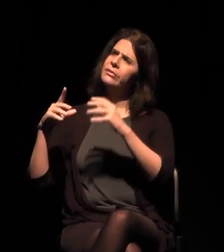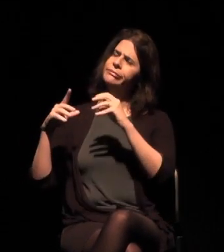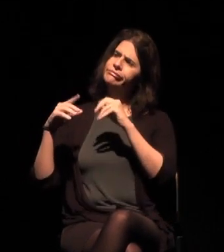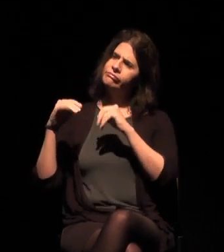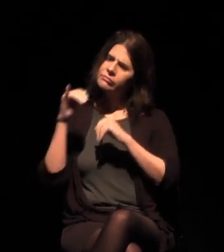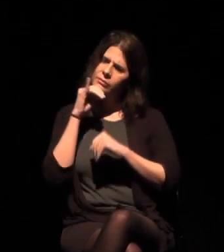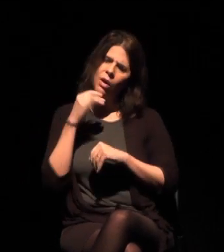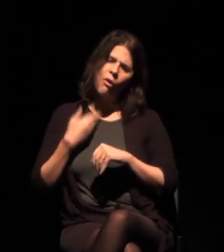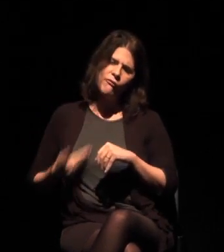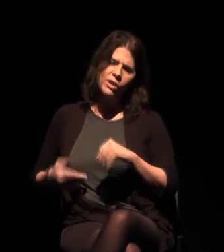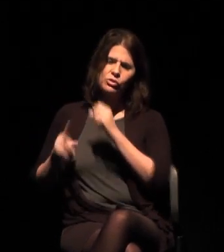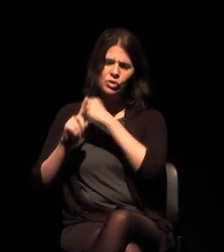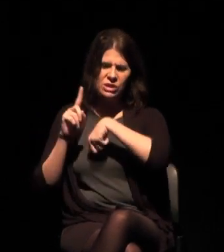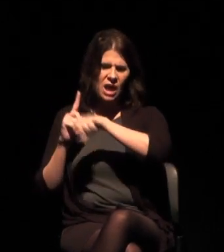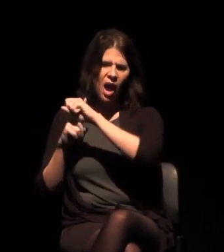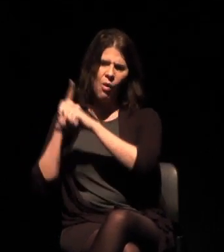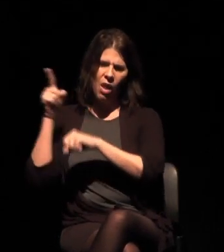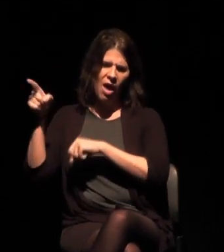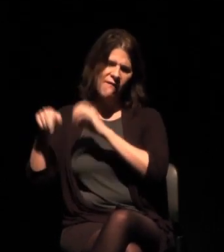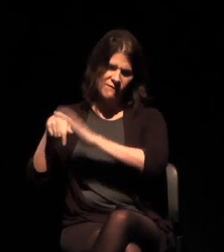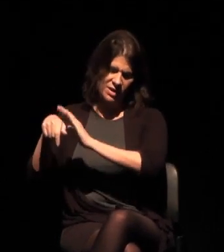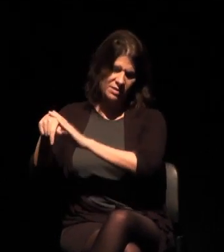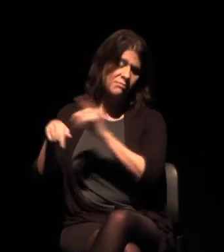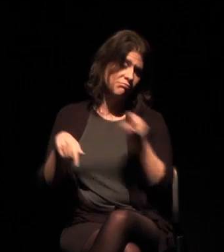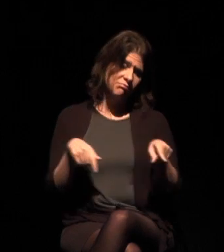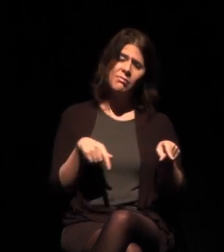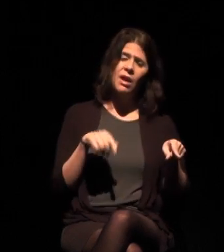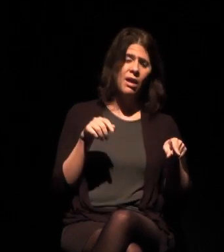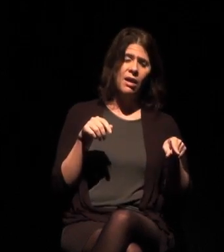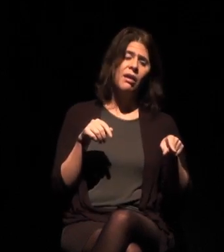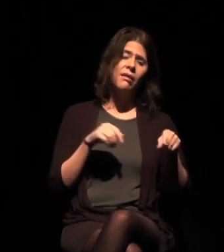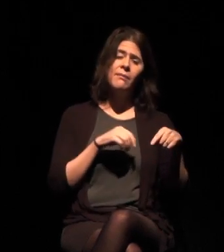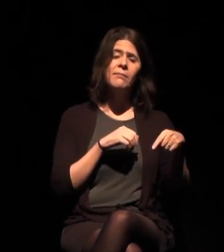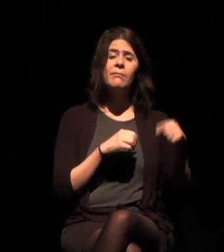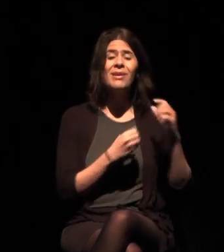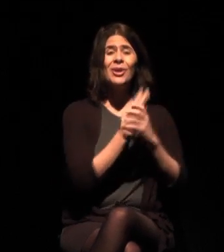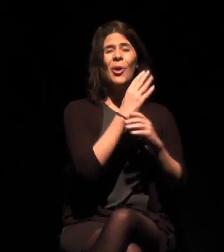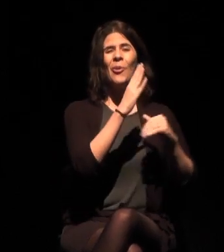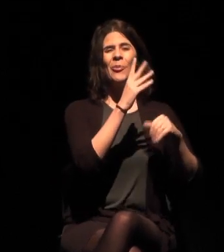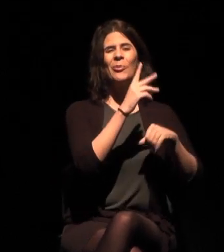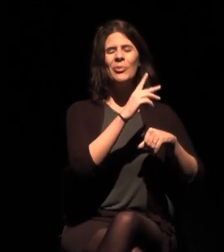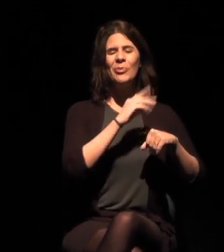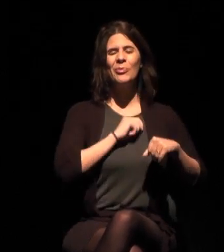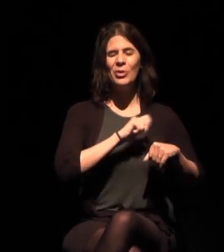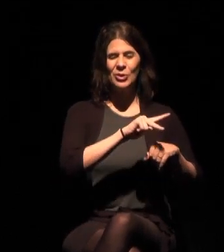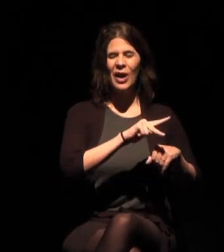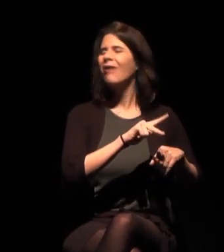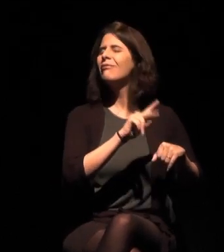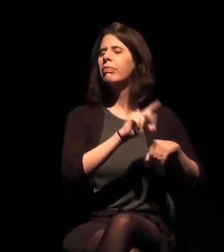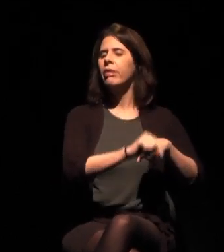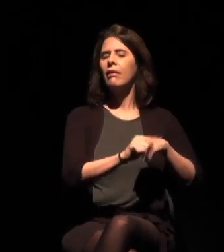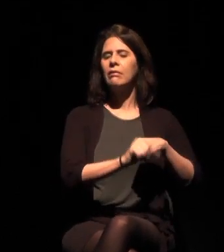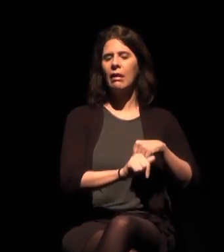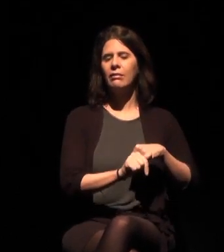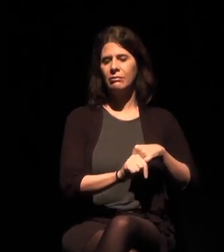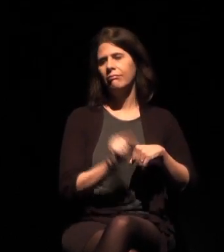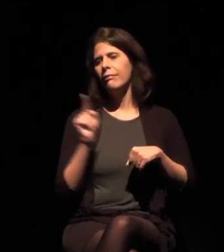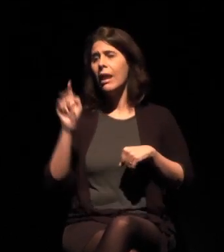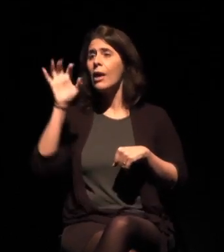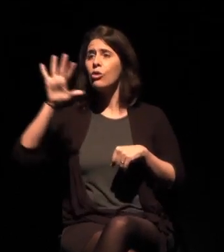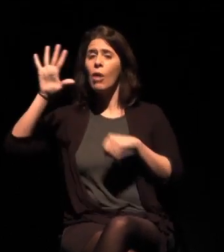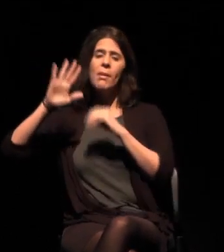criamos em portugal já estava em crise na europa desenvolvida quem desiste isso ensino superior